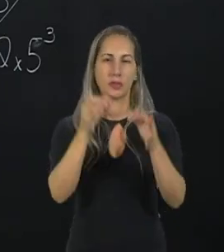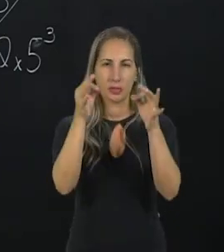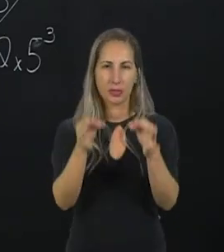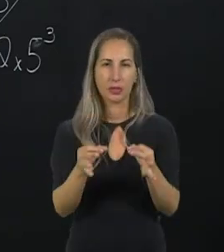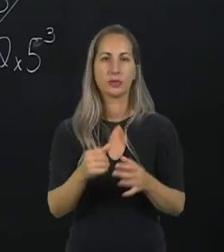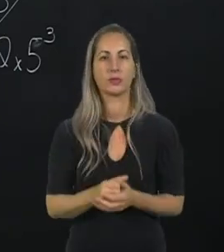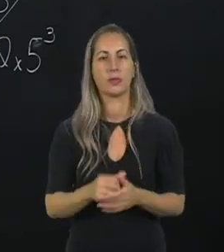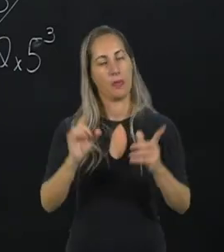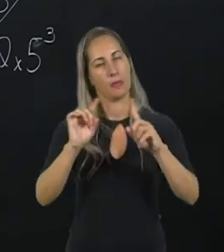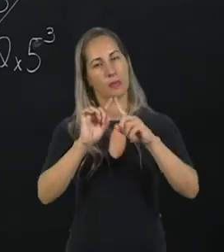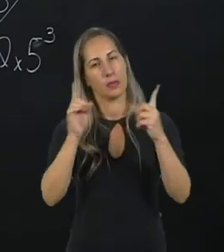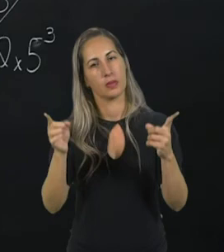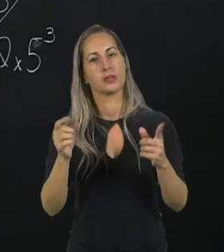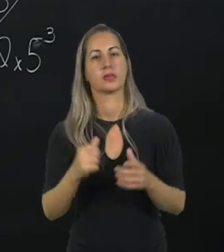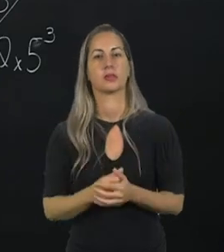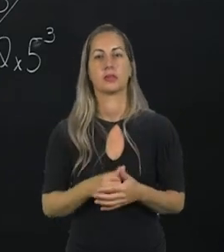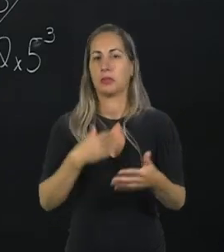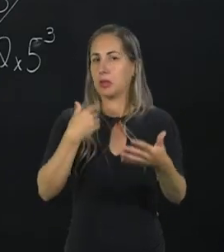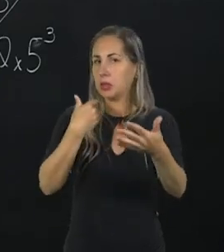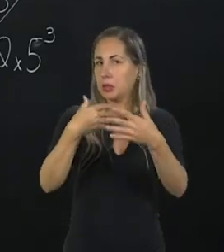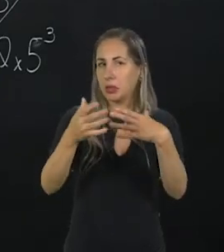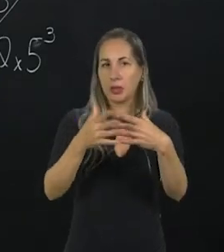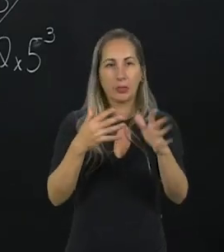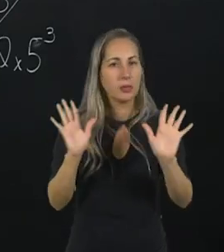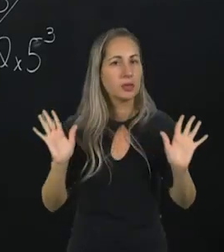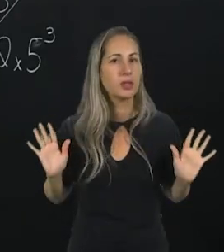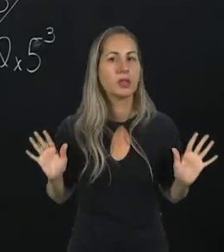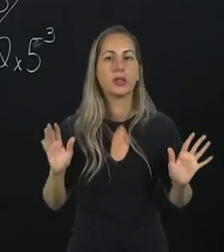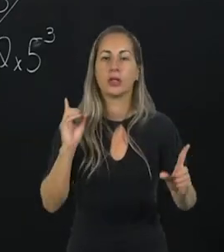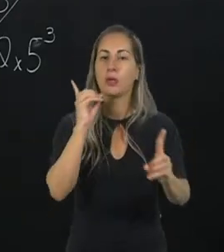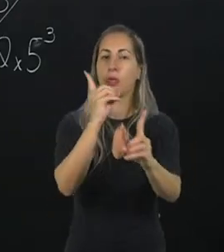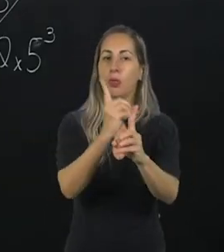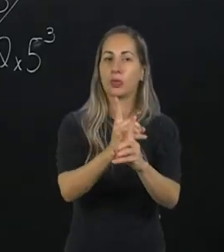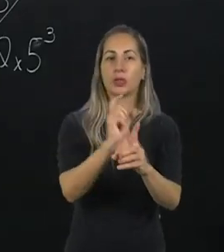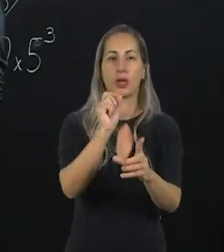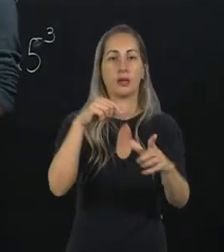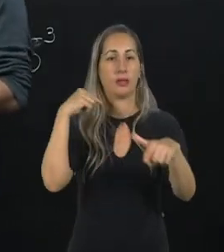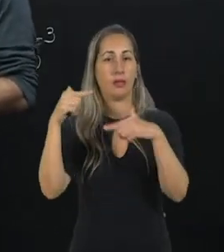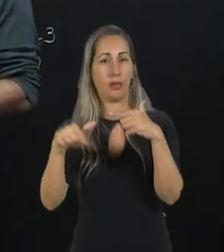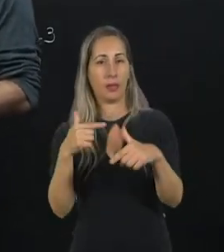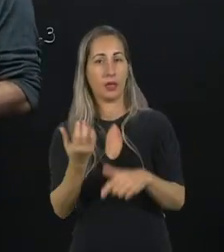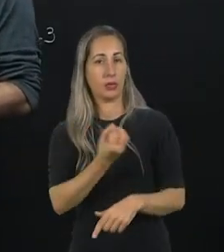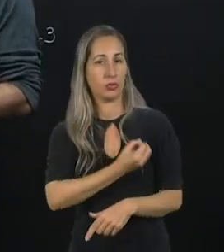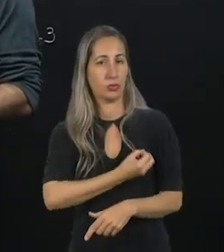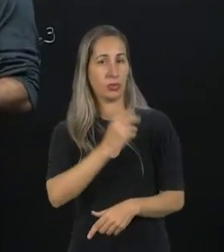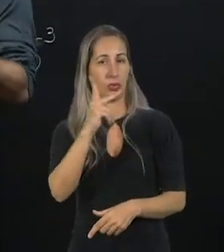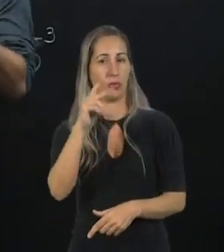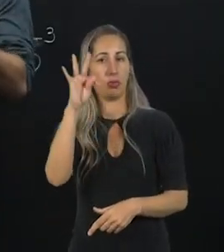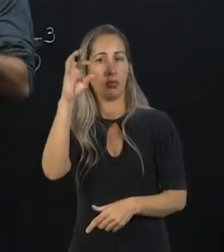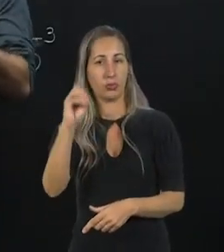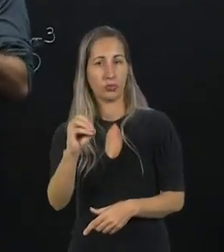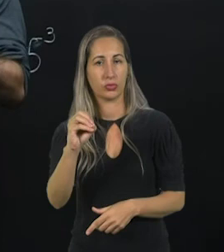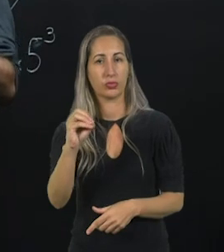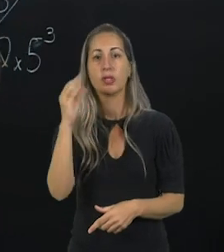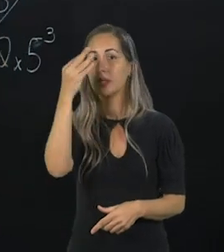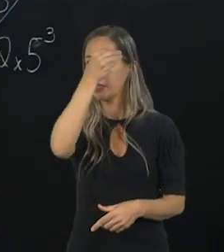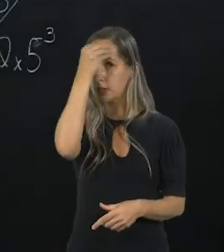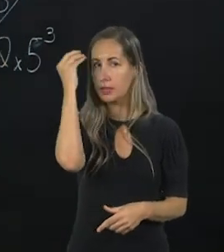tá? Mas aí, independente de você verificar que estamos trabalhando com números compostos,